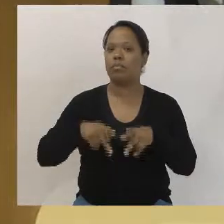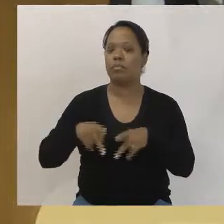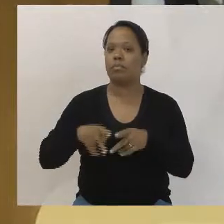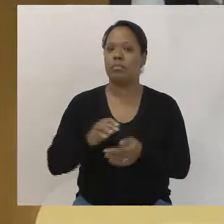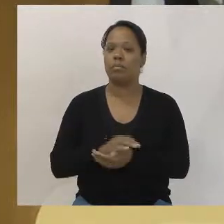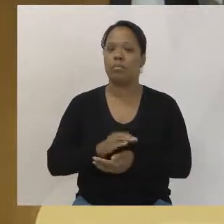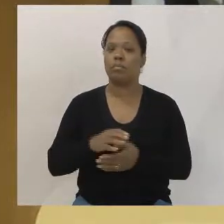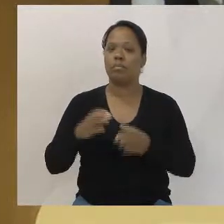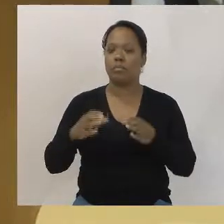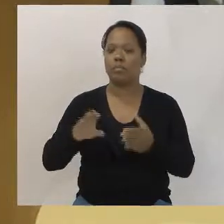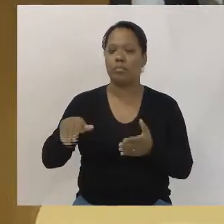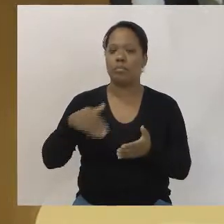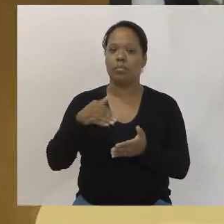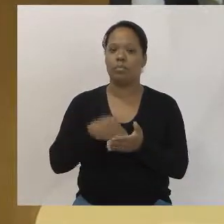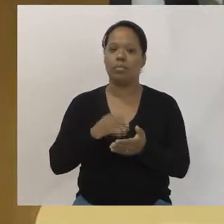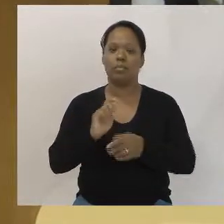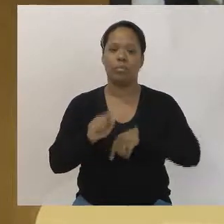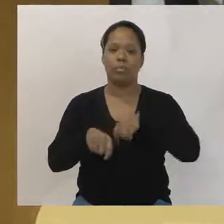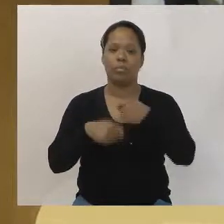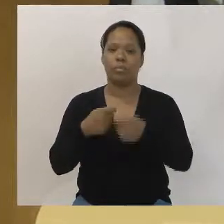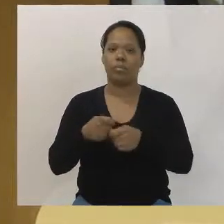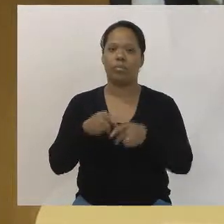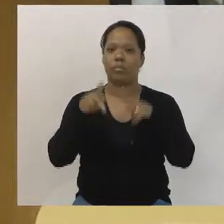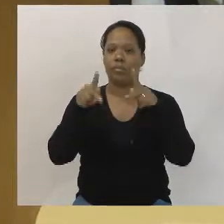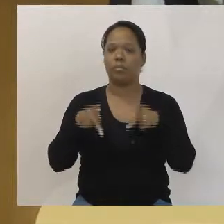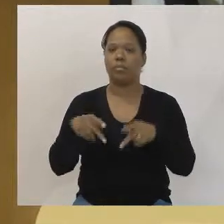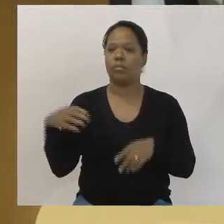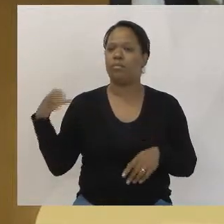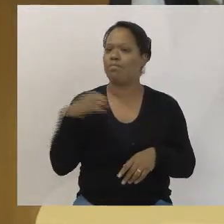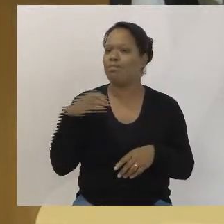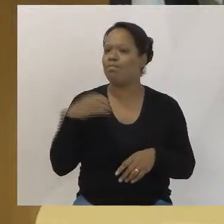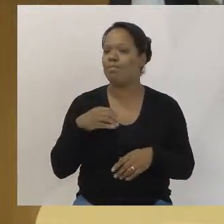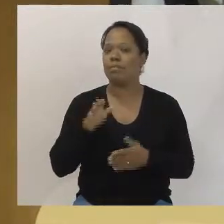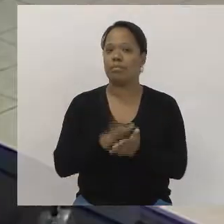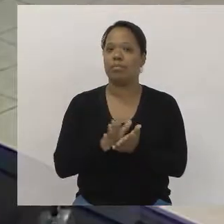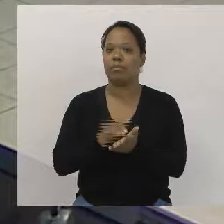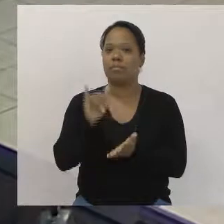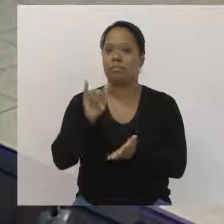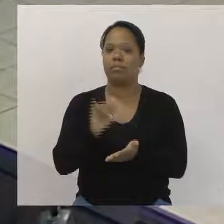lugar central da administração pública acelera jacaré